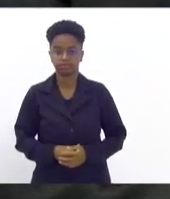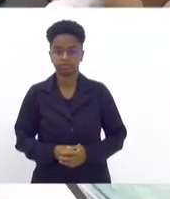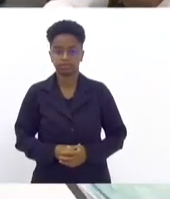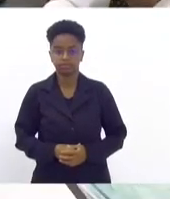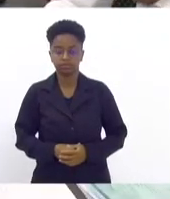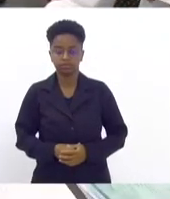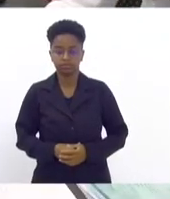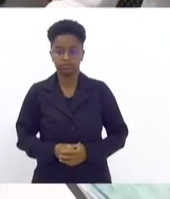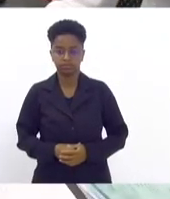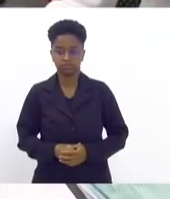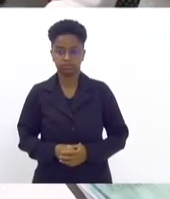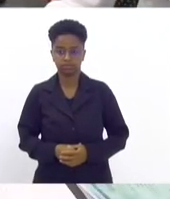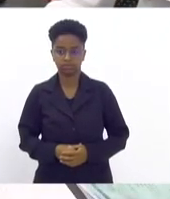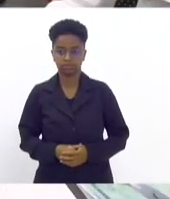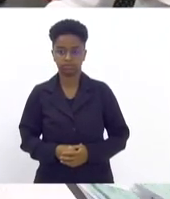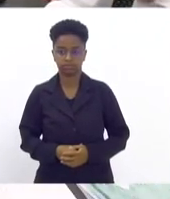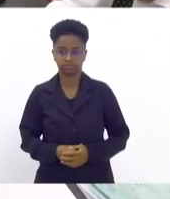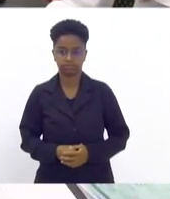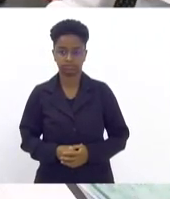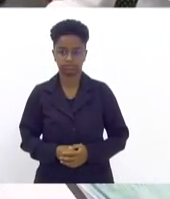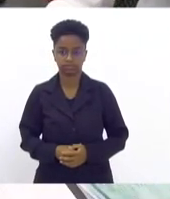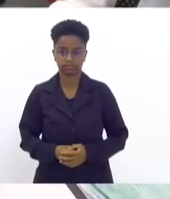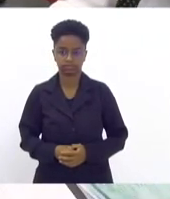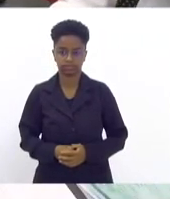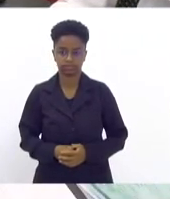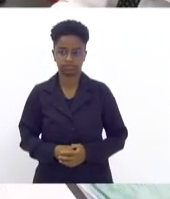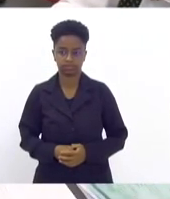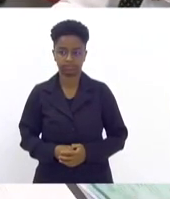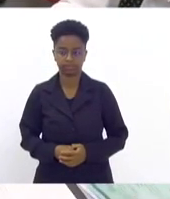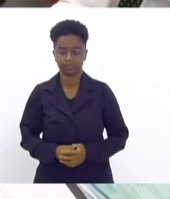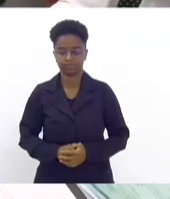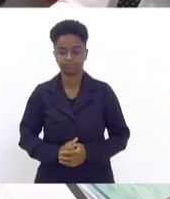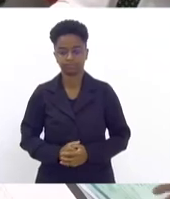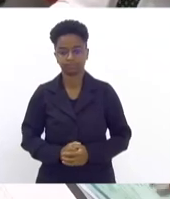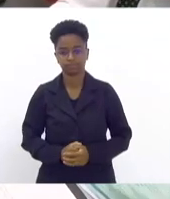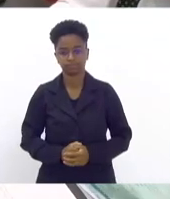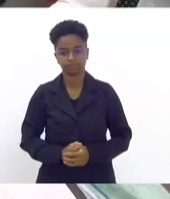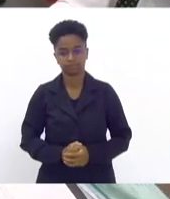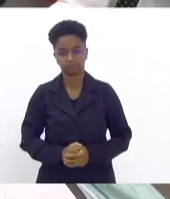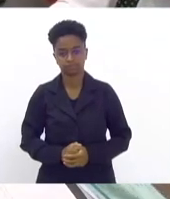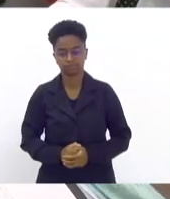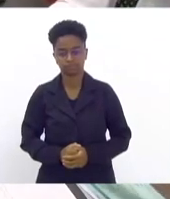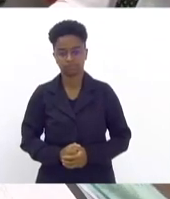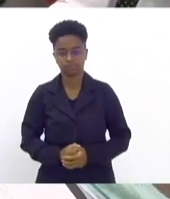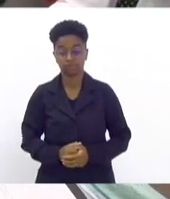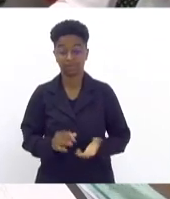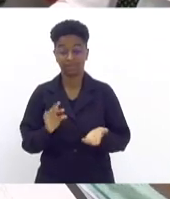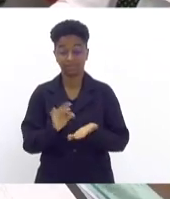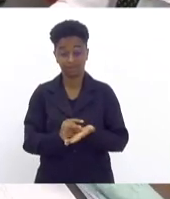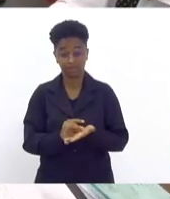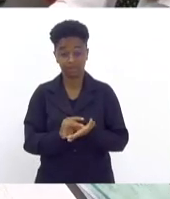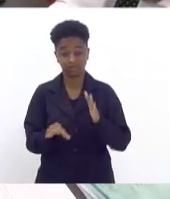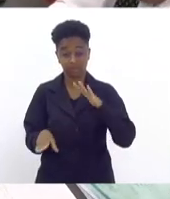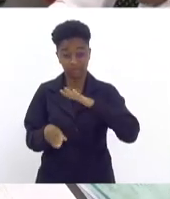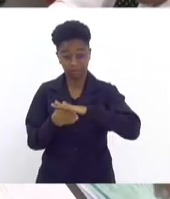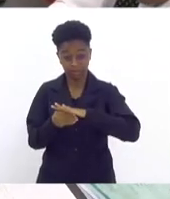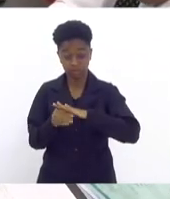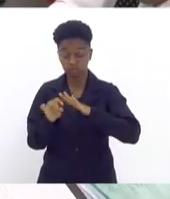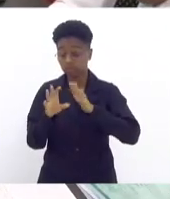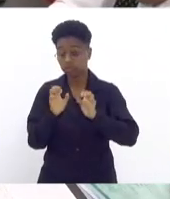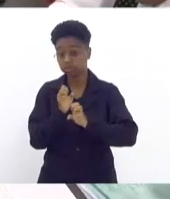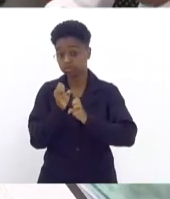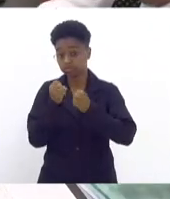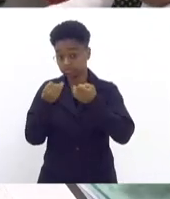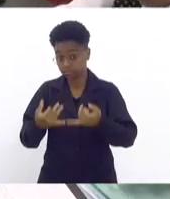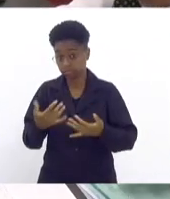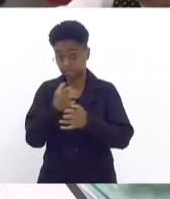Essas emendas. Na verdade, as emendas, só para deixar claro, já